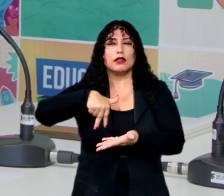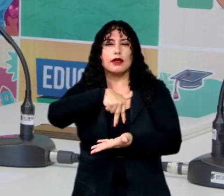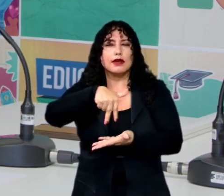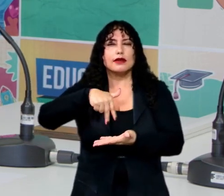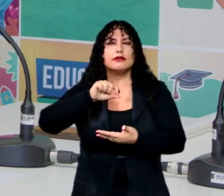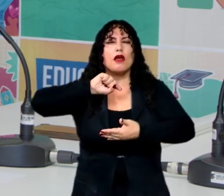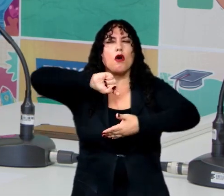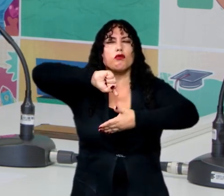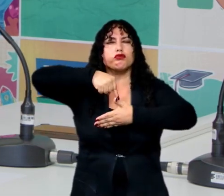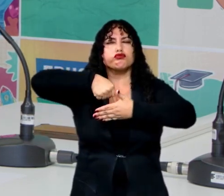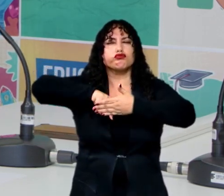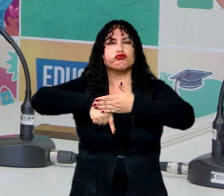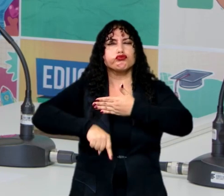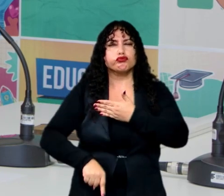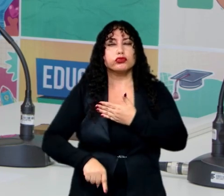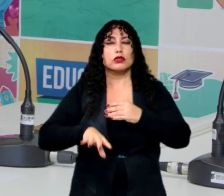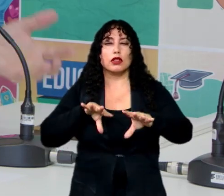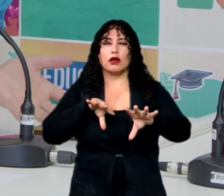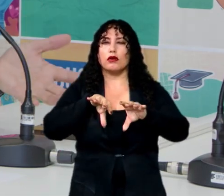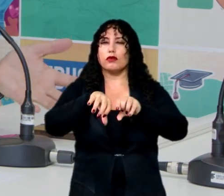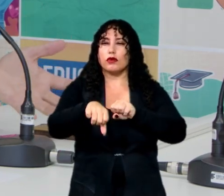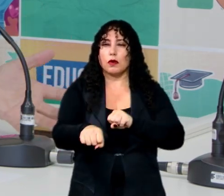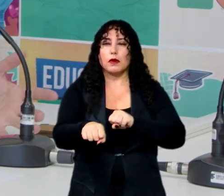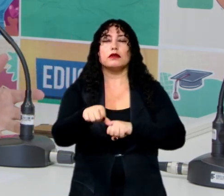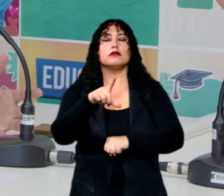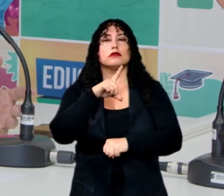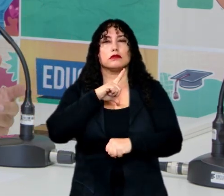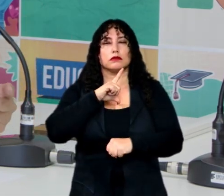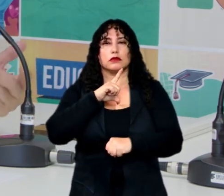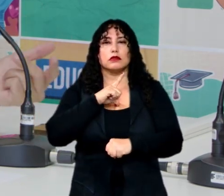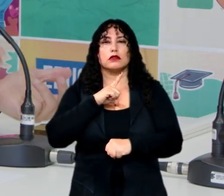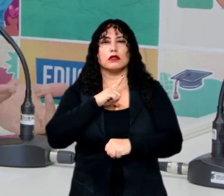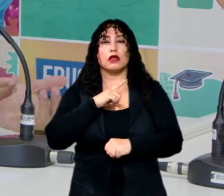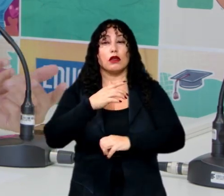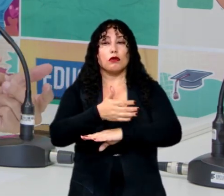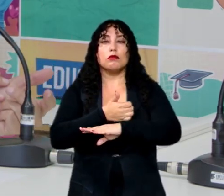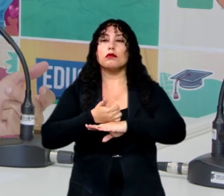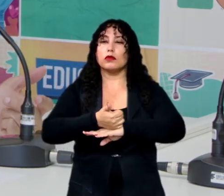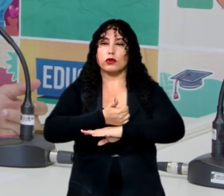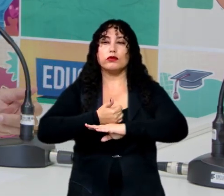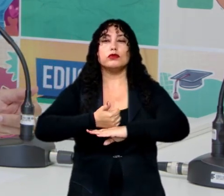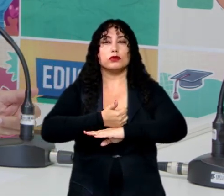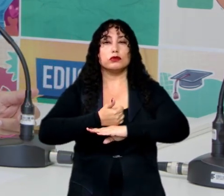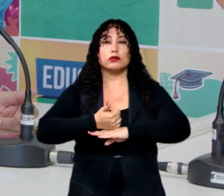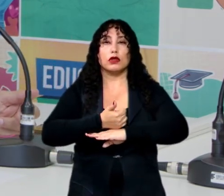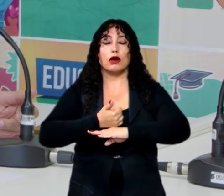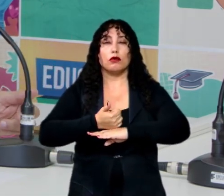aprofundar na formação para vir a ter ser um profissional.